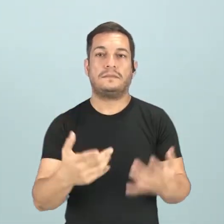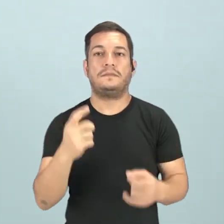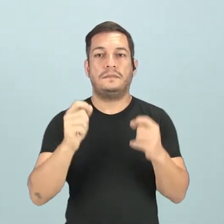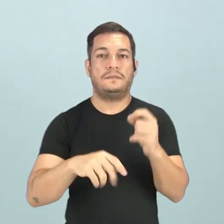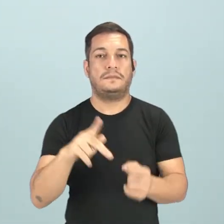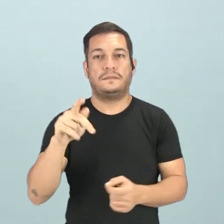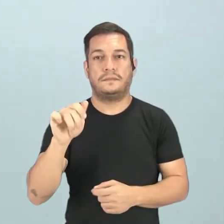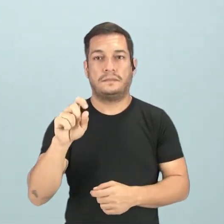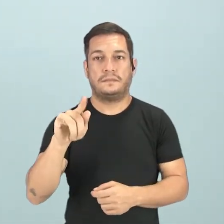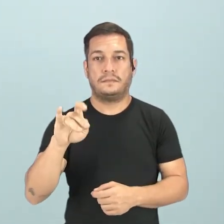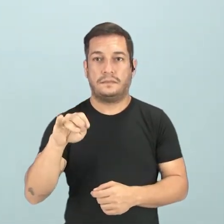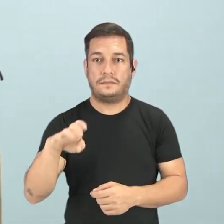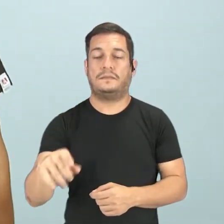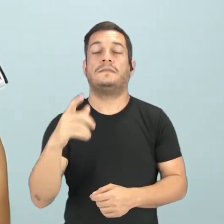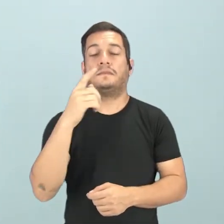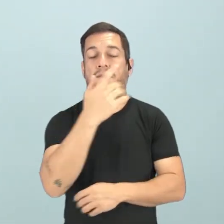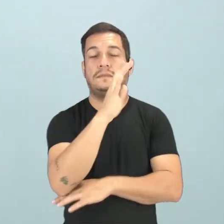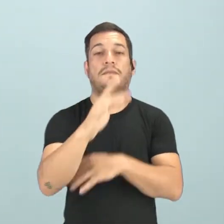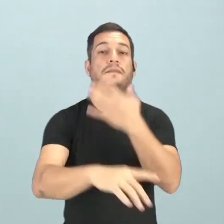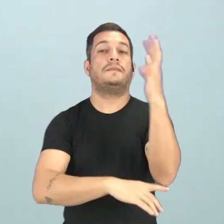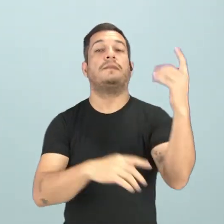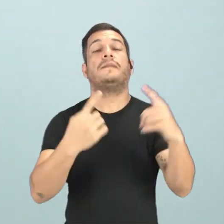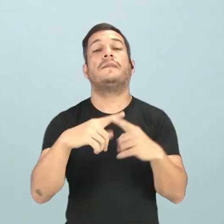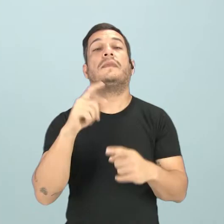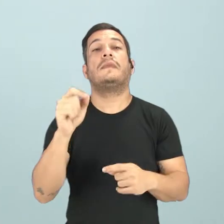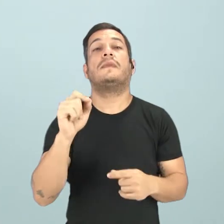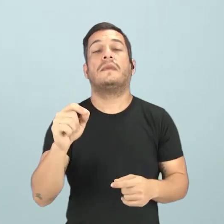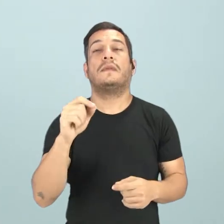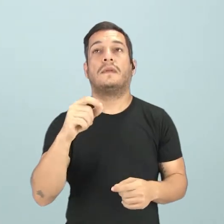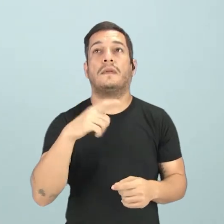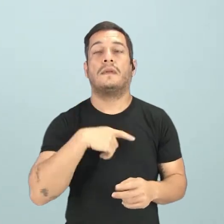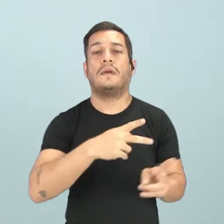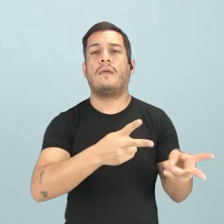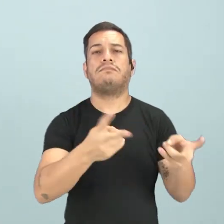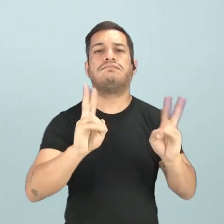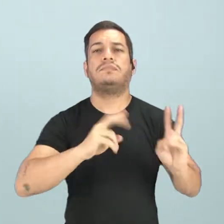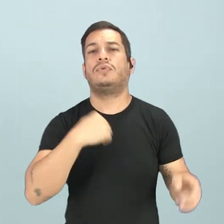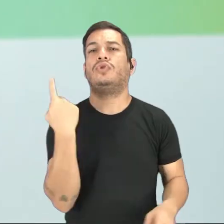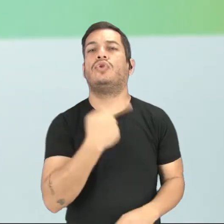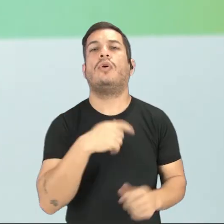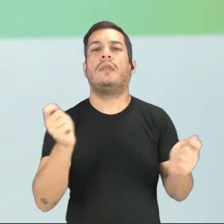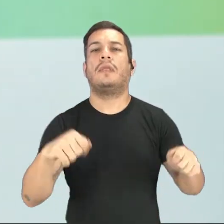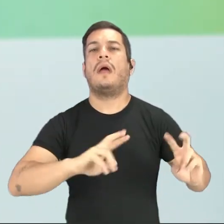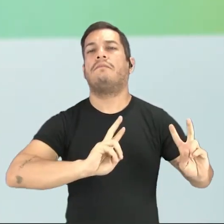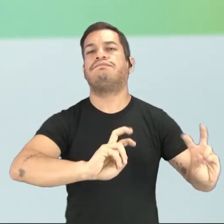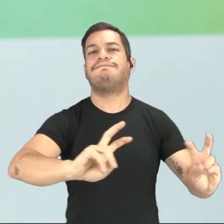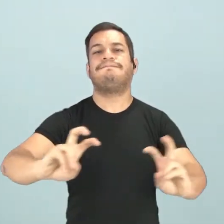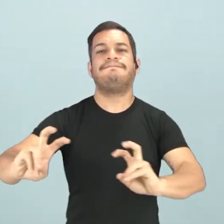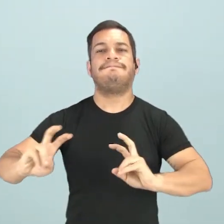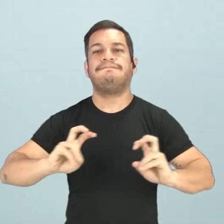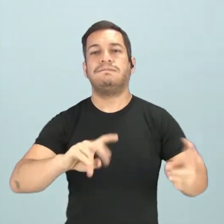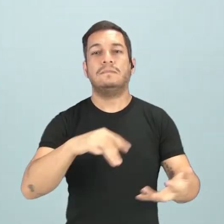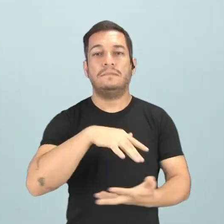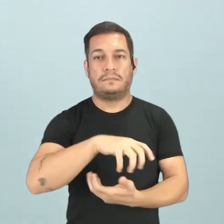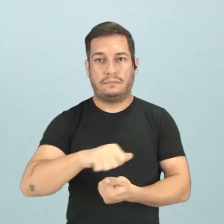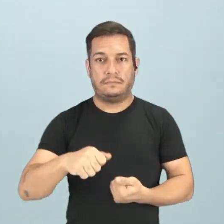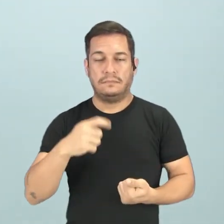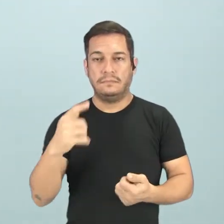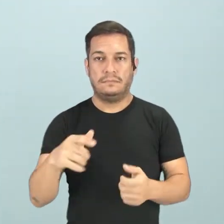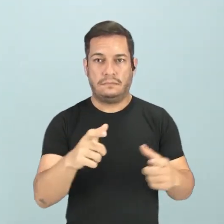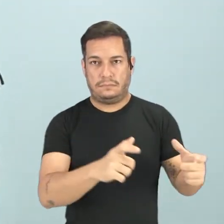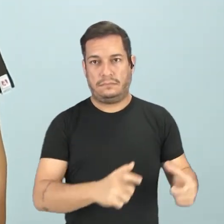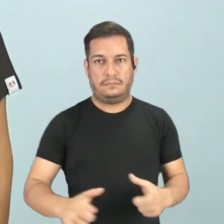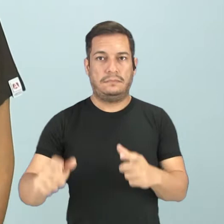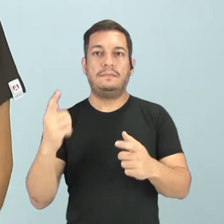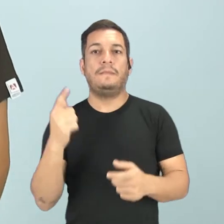de paisagem. Porque a paisagem ele é um aspectos perceptíveis do espaço geográfico. Isto é, uma forma